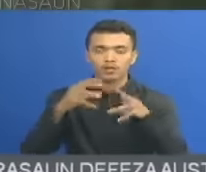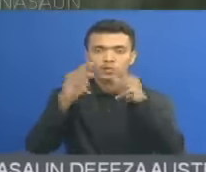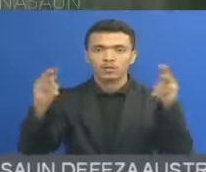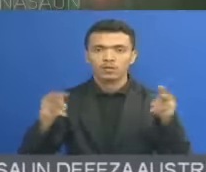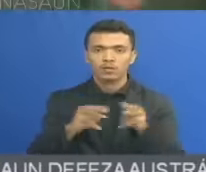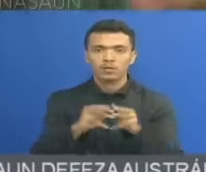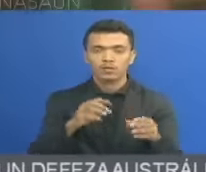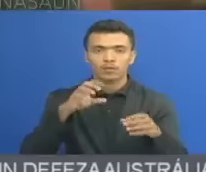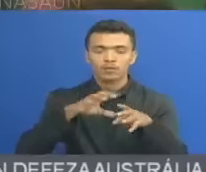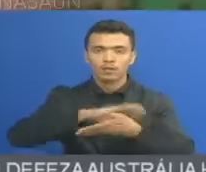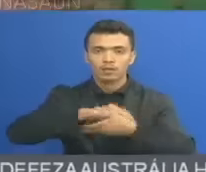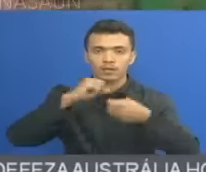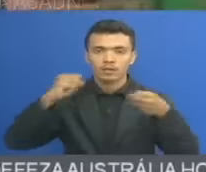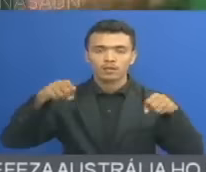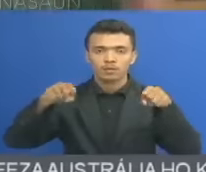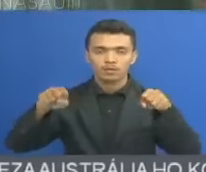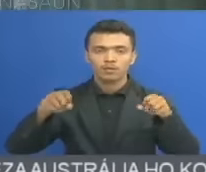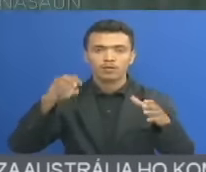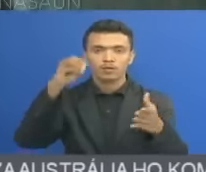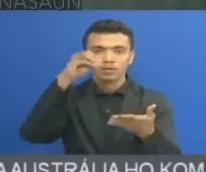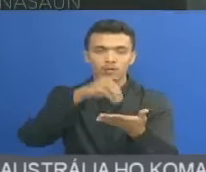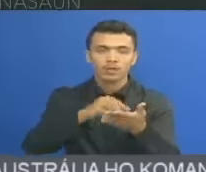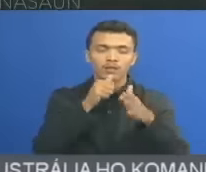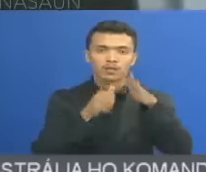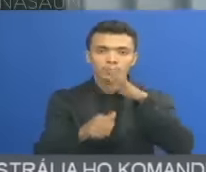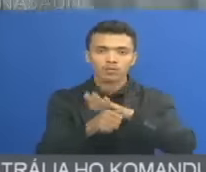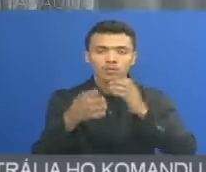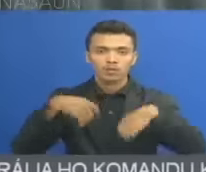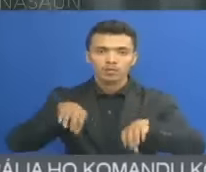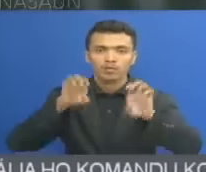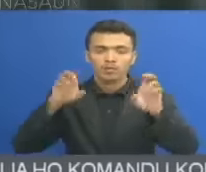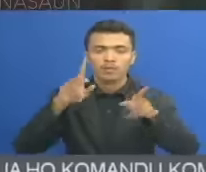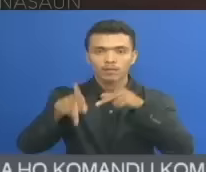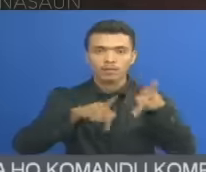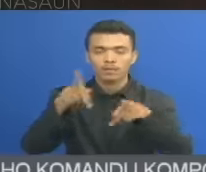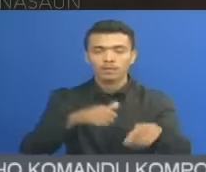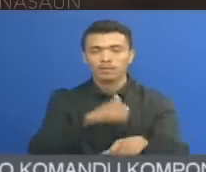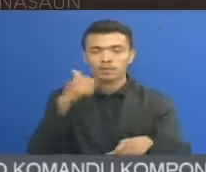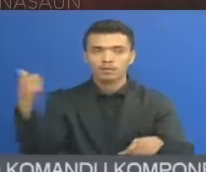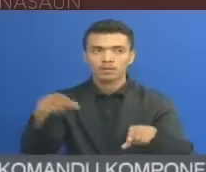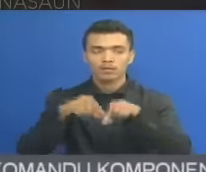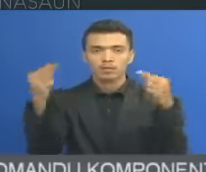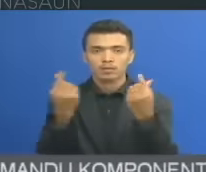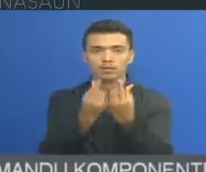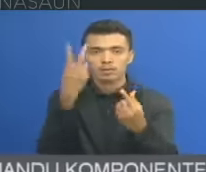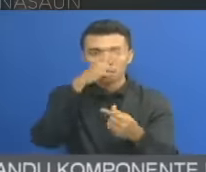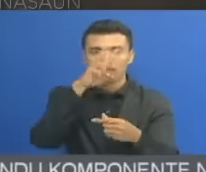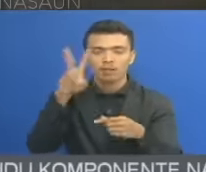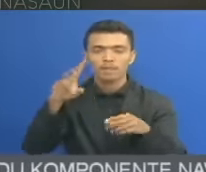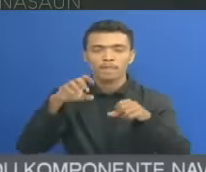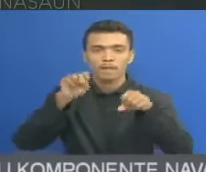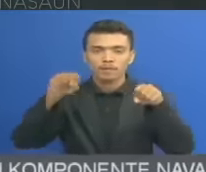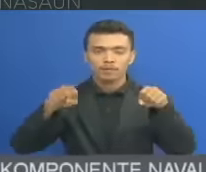município, onde sobo sai body motor no Rai Subar, no Faanfila Falibai Marcelo. Equipa conjunto deteta motor ida marca